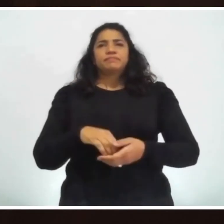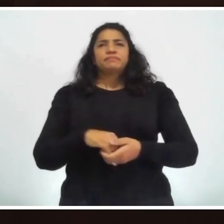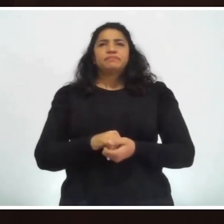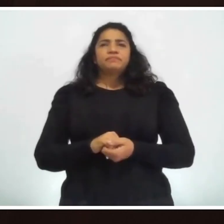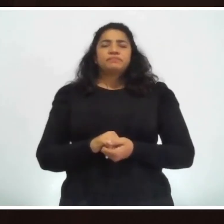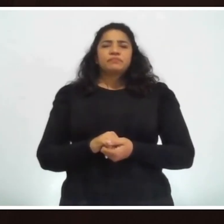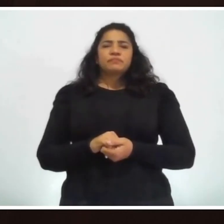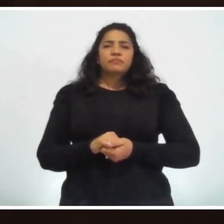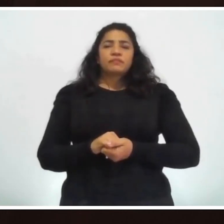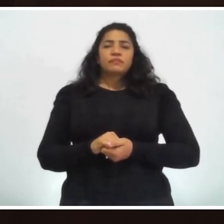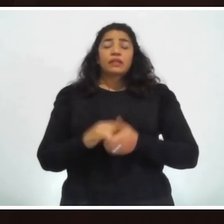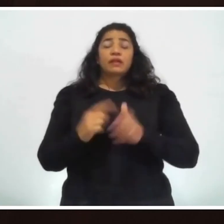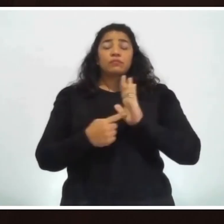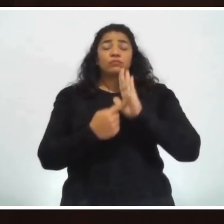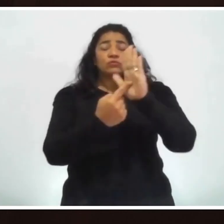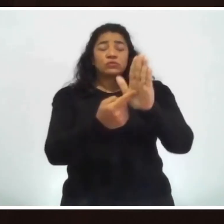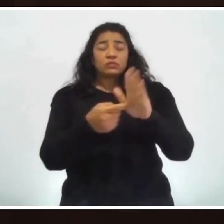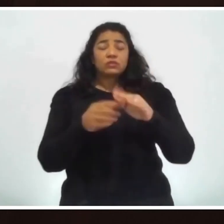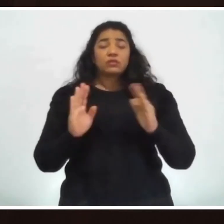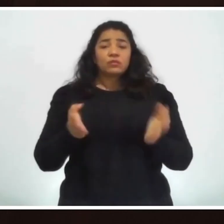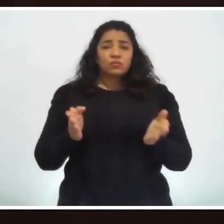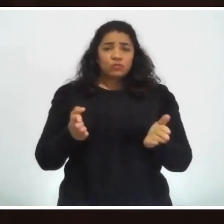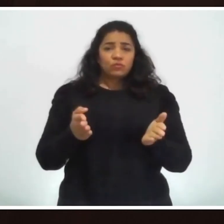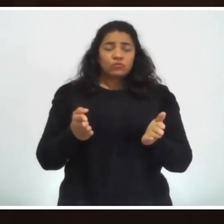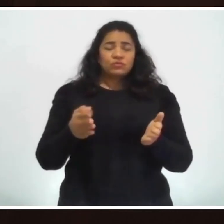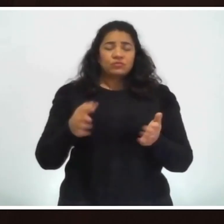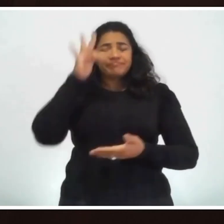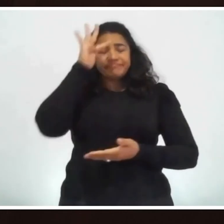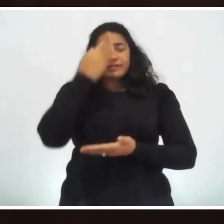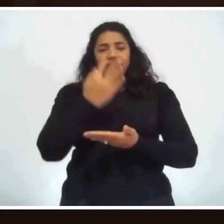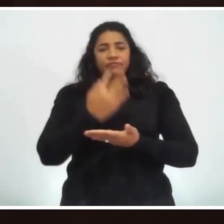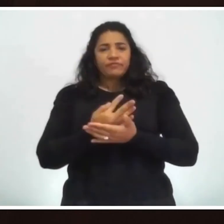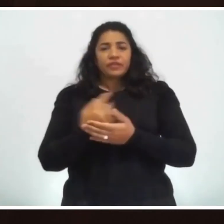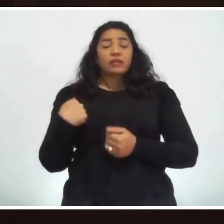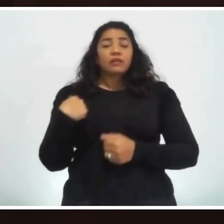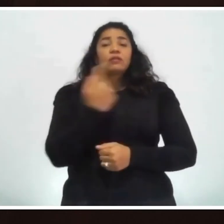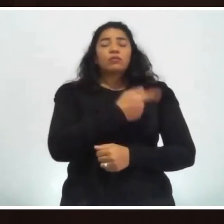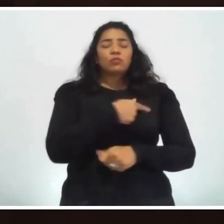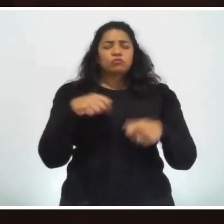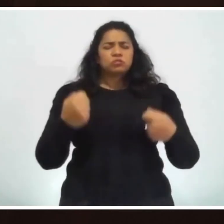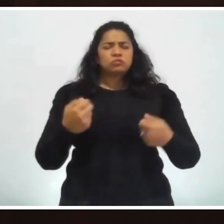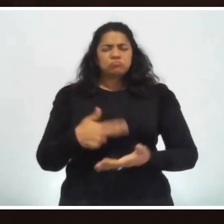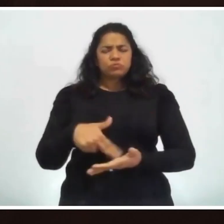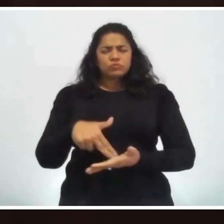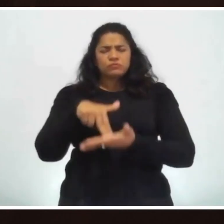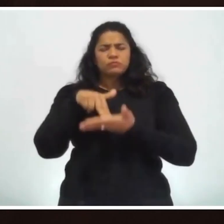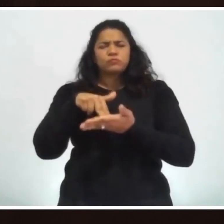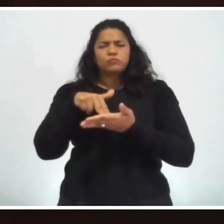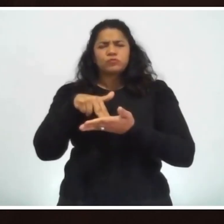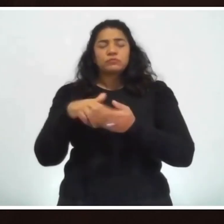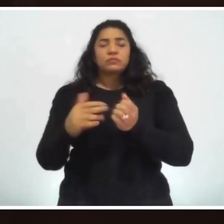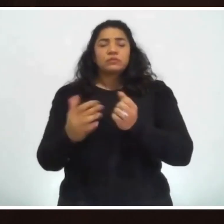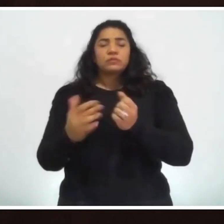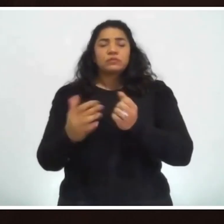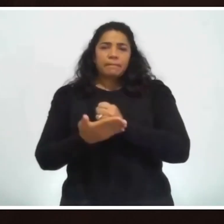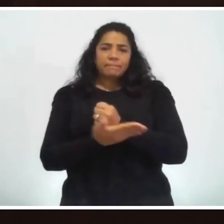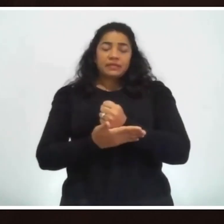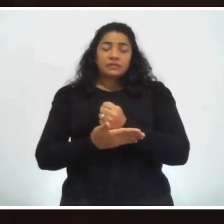irmãos, nós precisamos estar firmes nessa base. Nós cremos, irmãos, que Deus, Ele é um